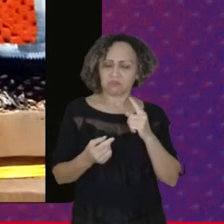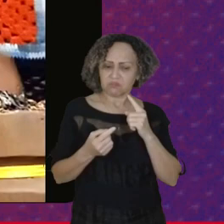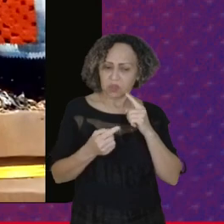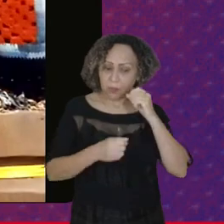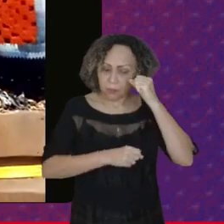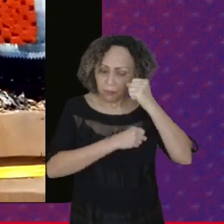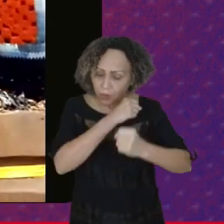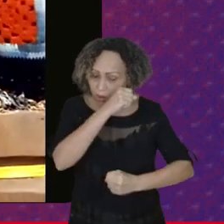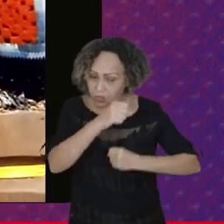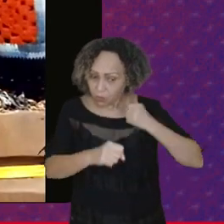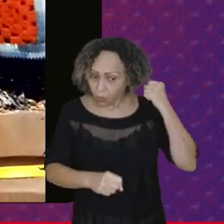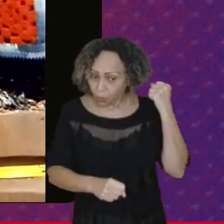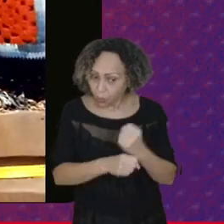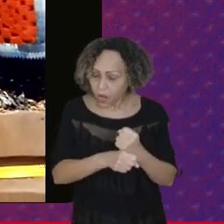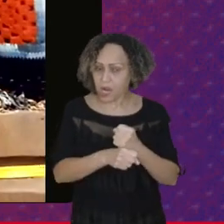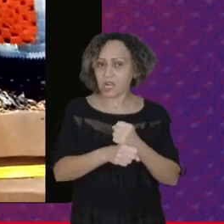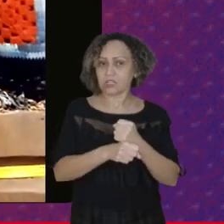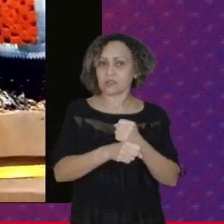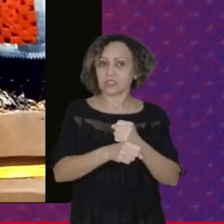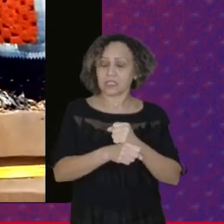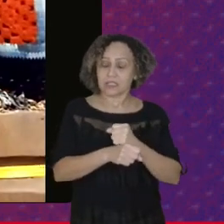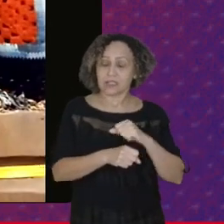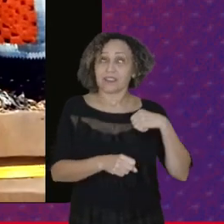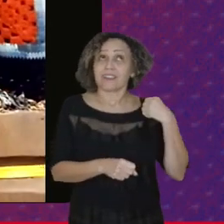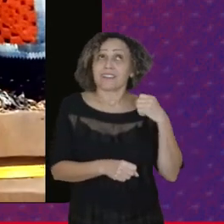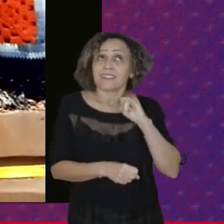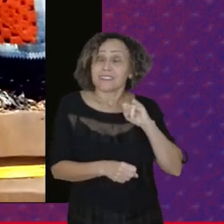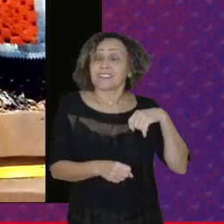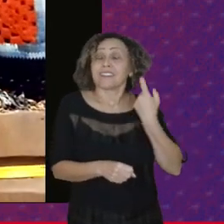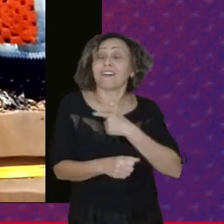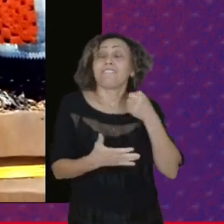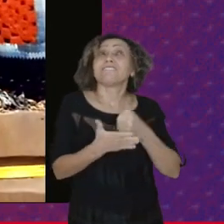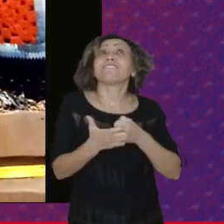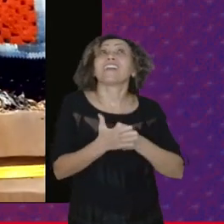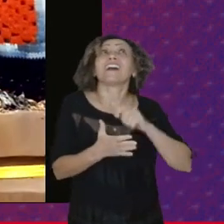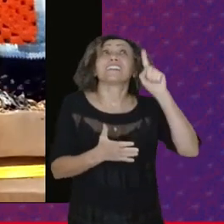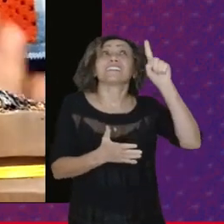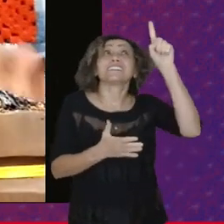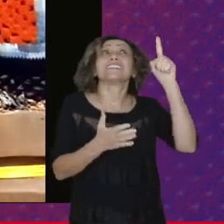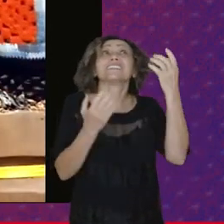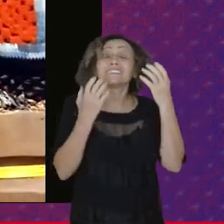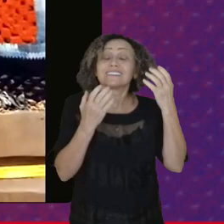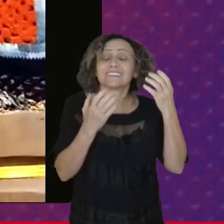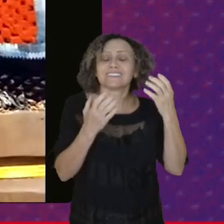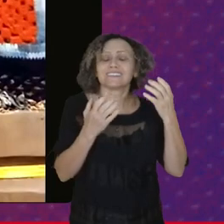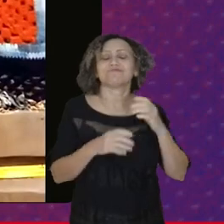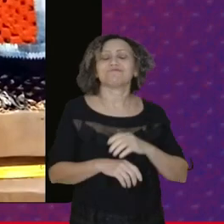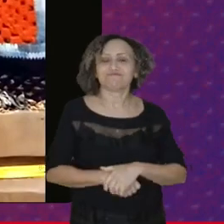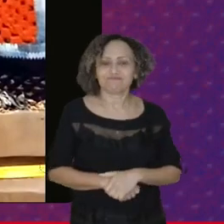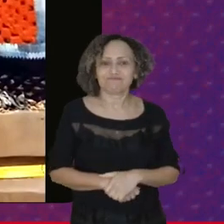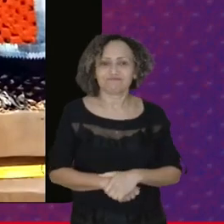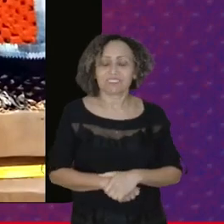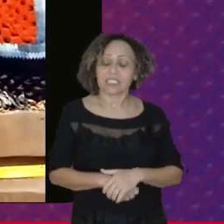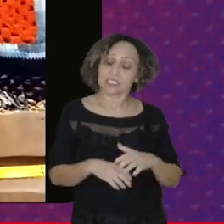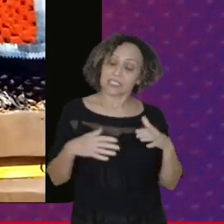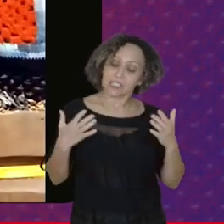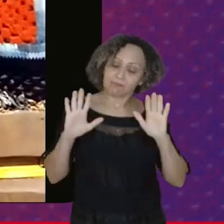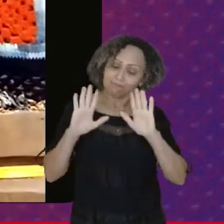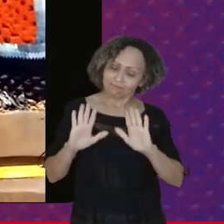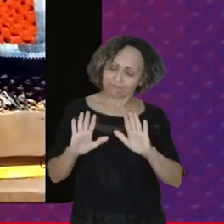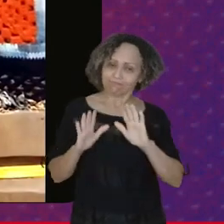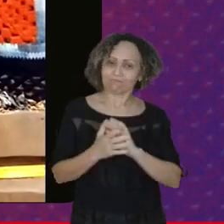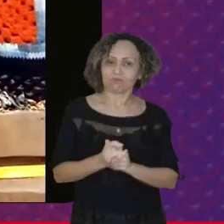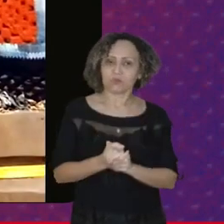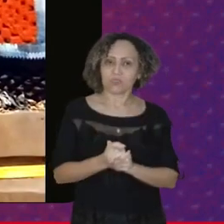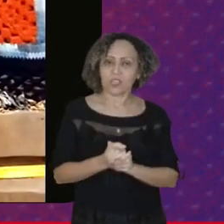que vem, se a gente lutar e os deuses quiserem. Mas, assim,